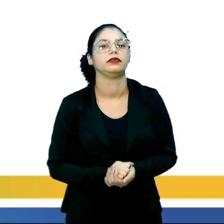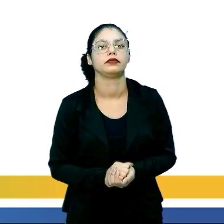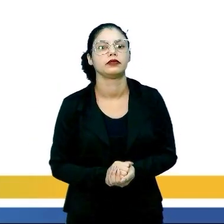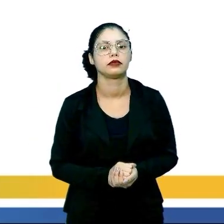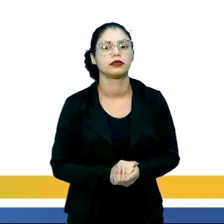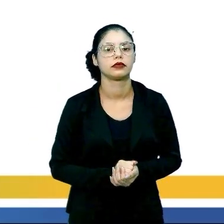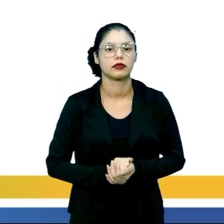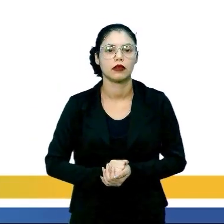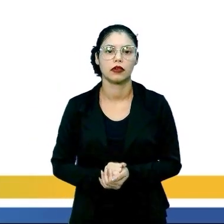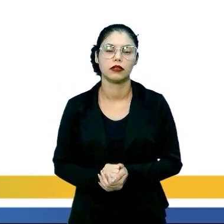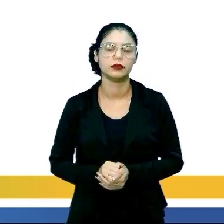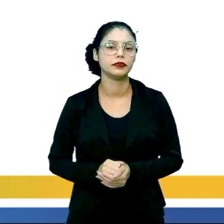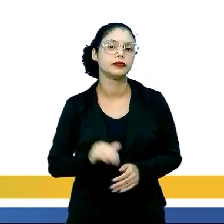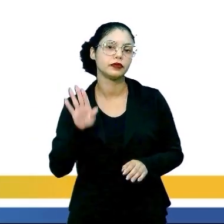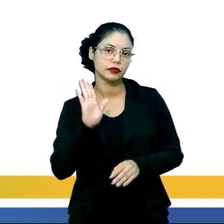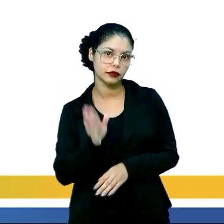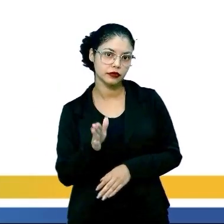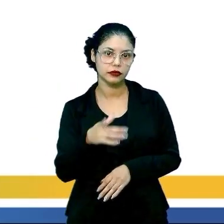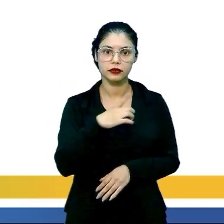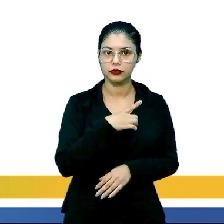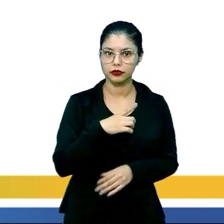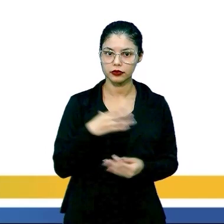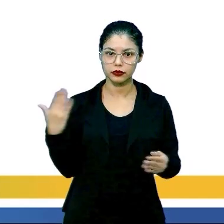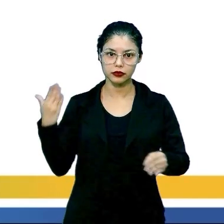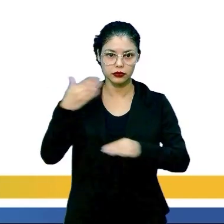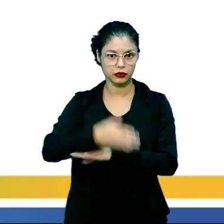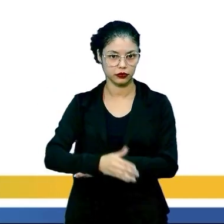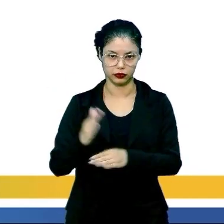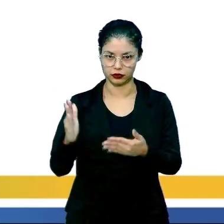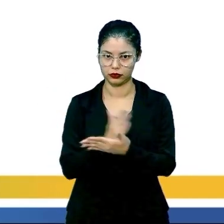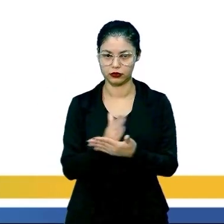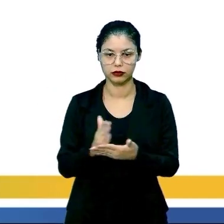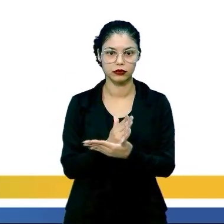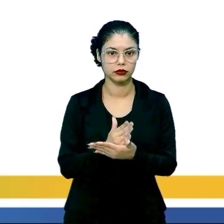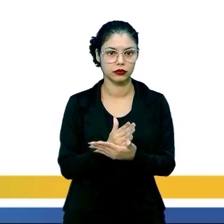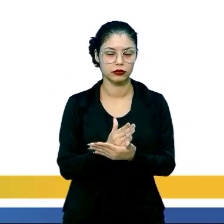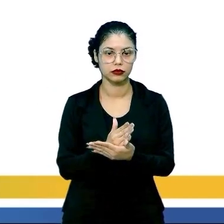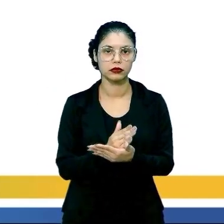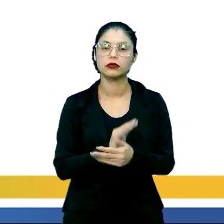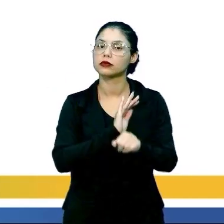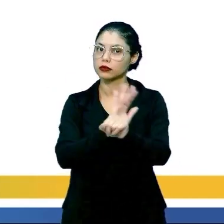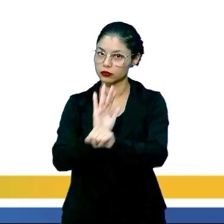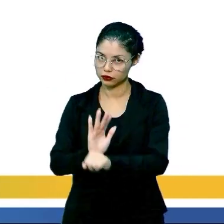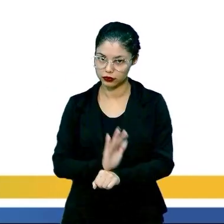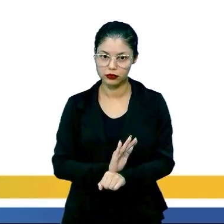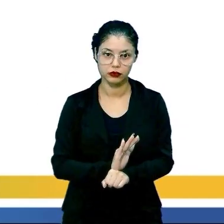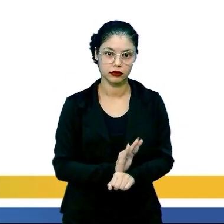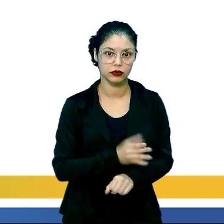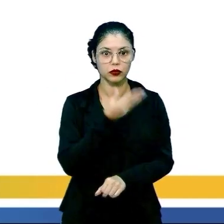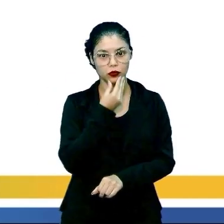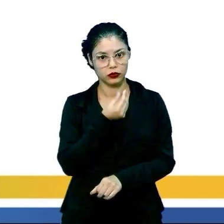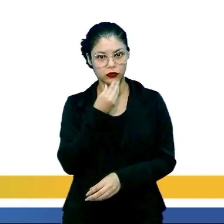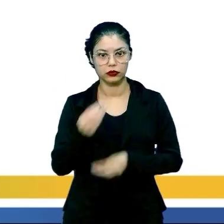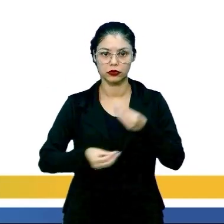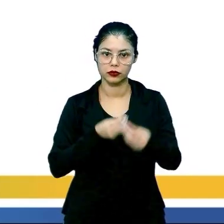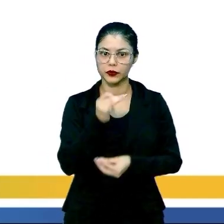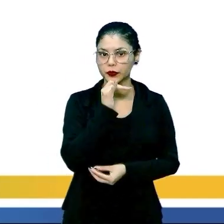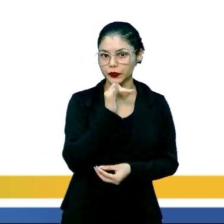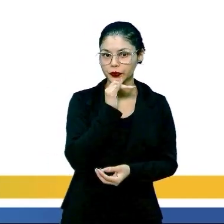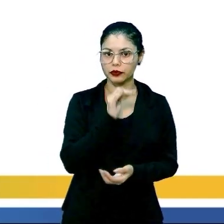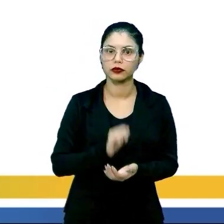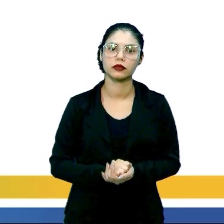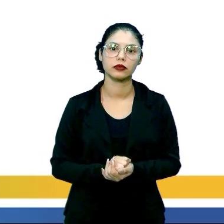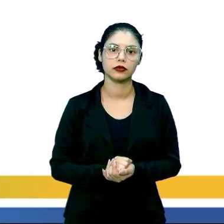mais tímido, nós vamos ter aí a entrada de alguns recursos que vão auxiliar esse artesão, como, por